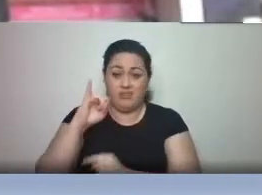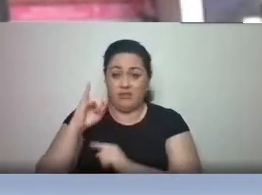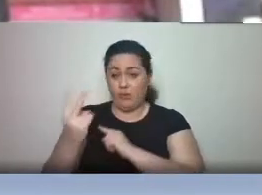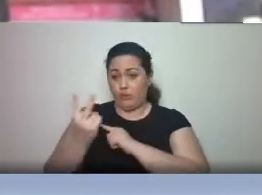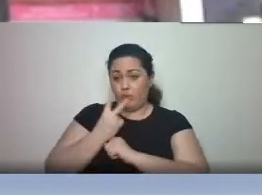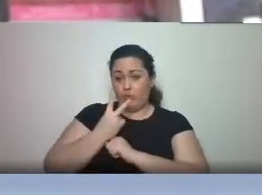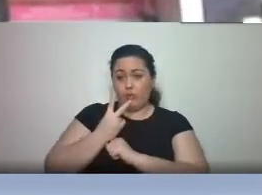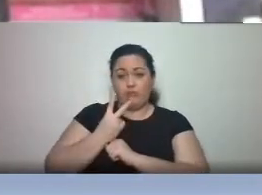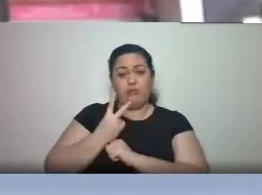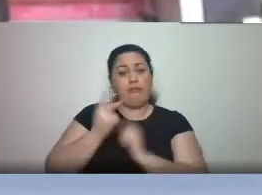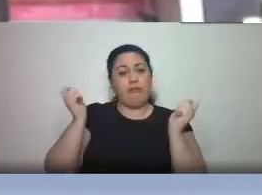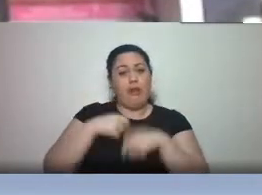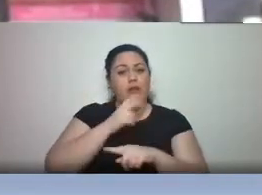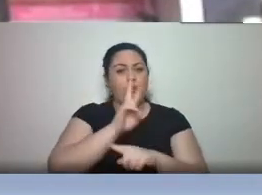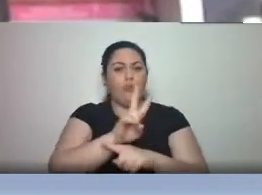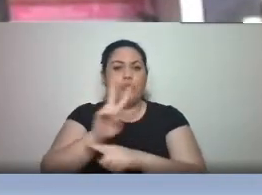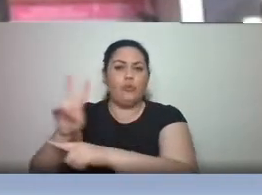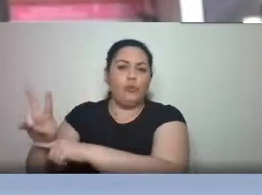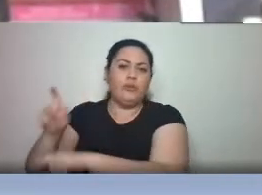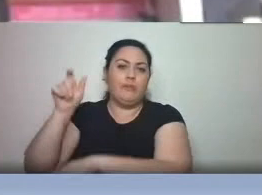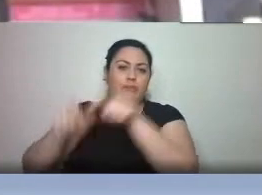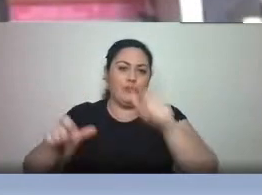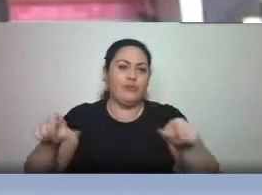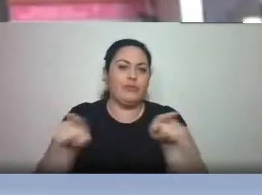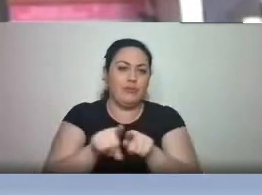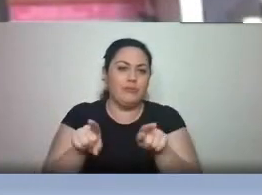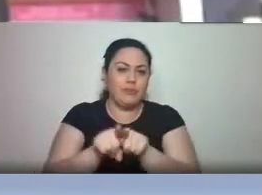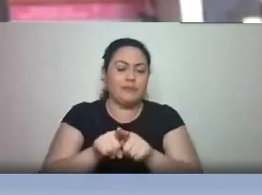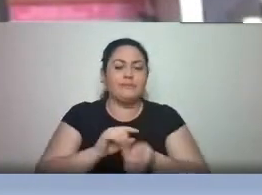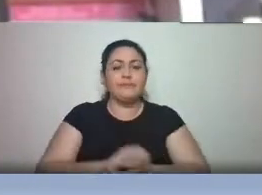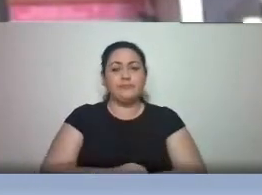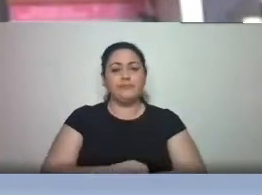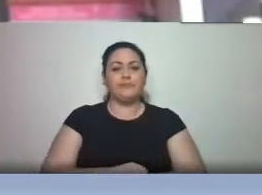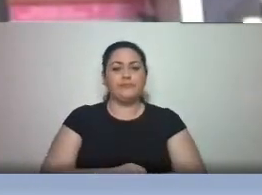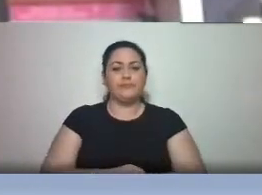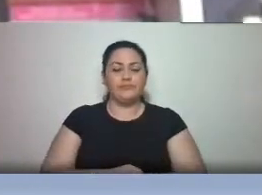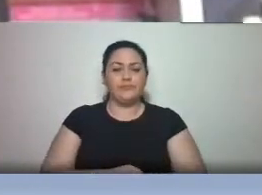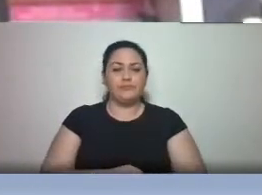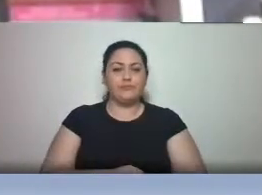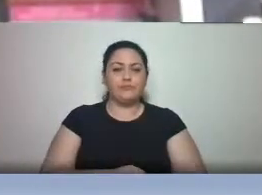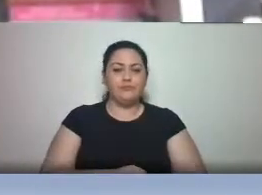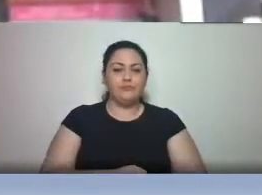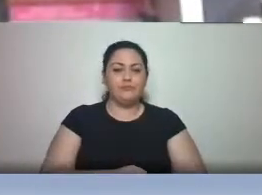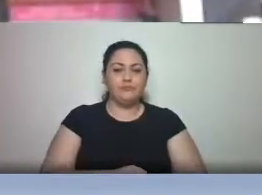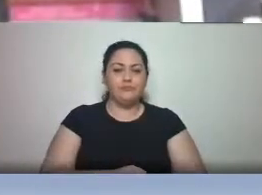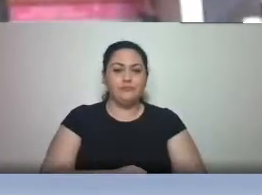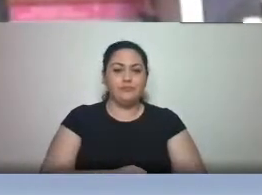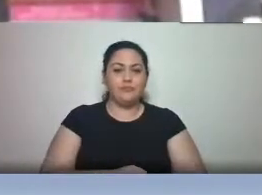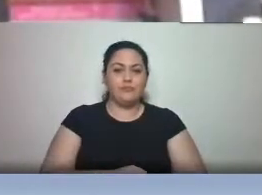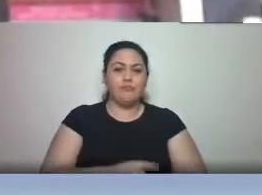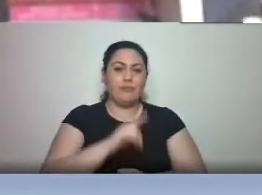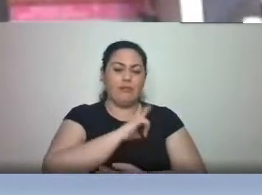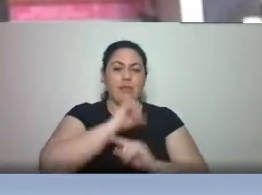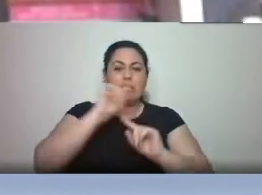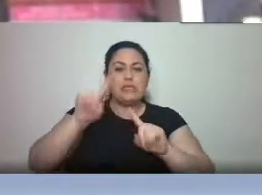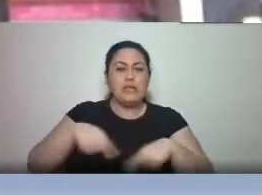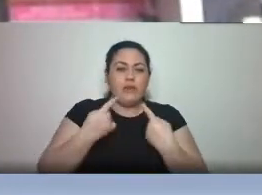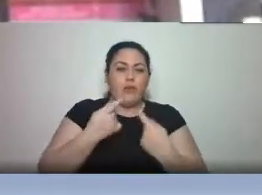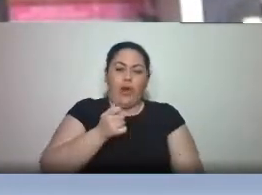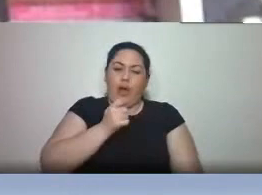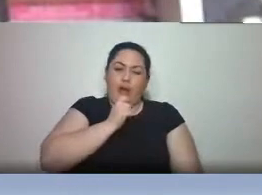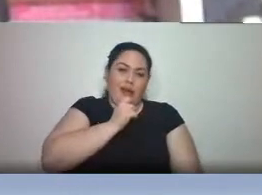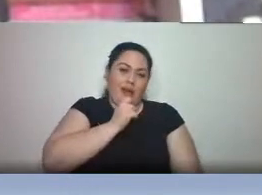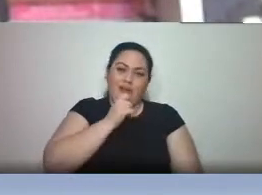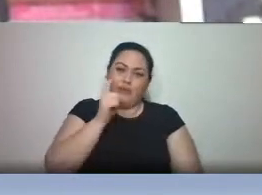gente, a gente cuida de todo mundo. Então, eu queria, como esse desafio ainda está muito longe de acabar, eu queria aproveitar e